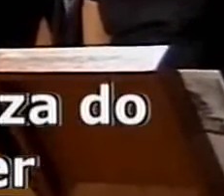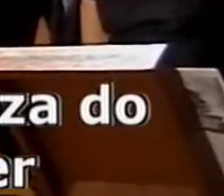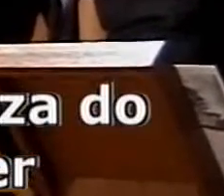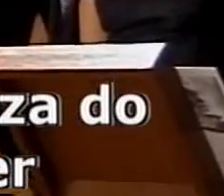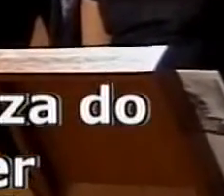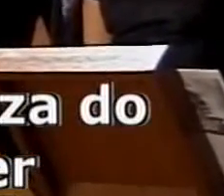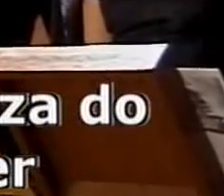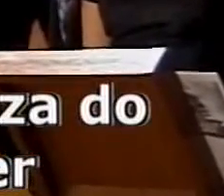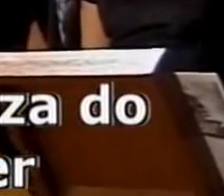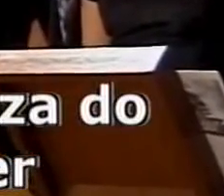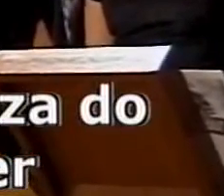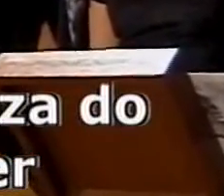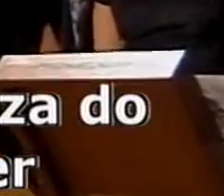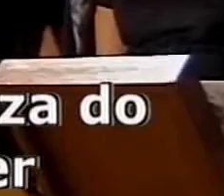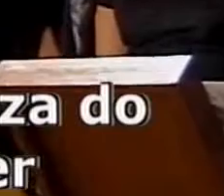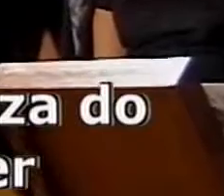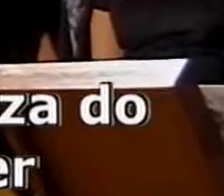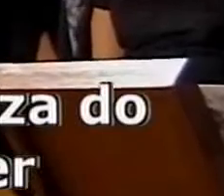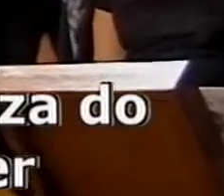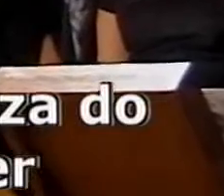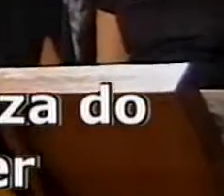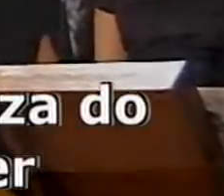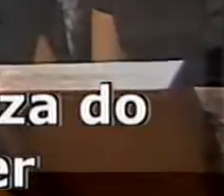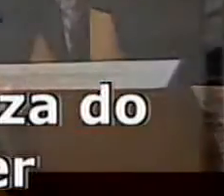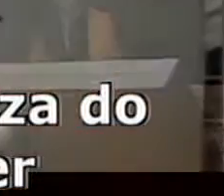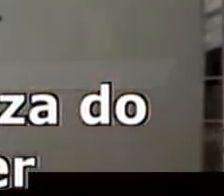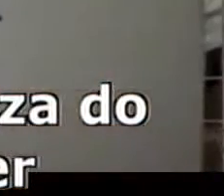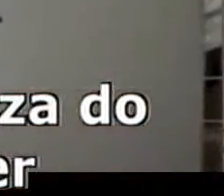a grandeza do